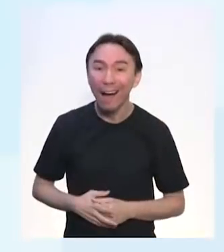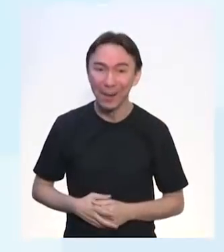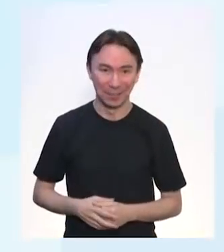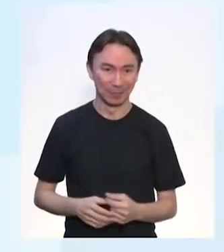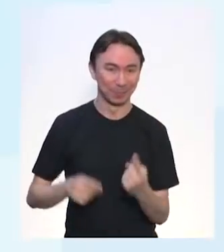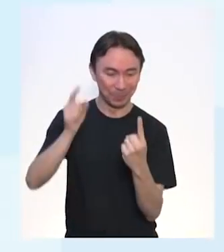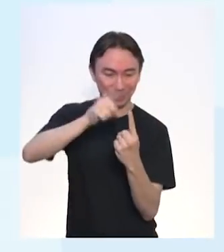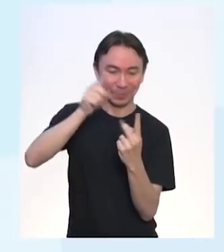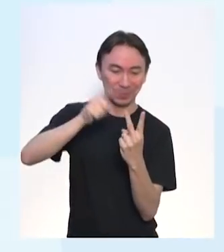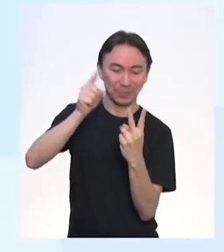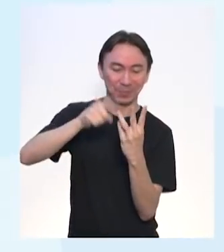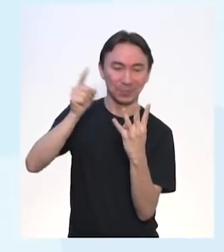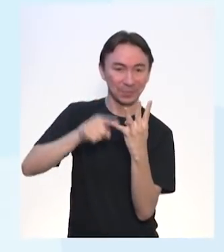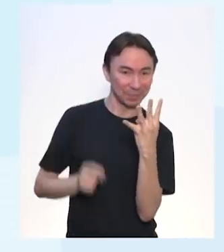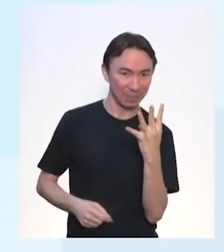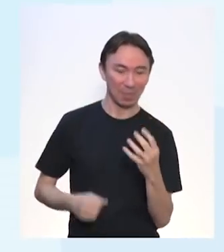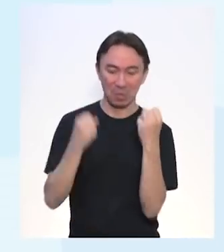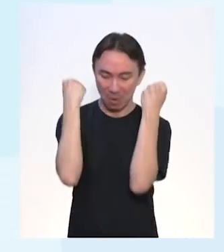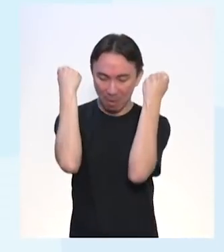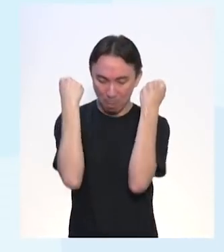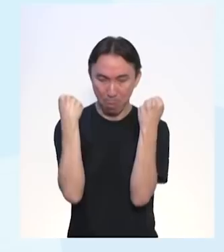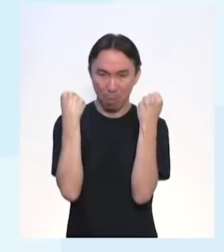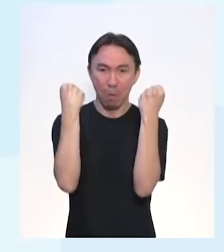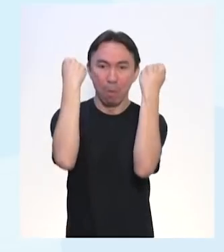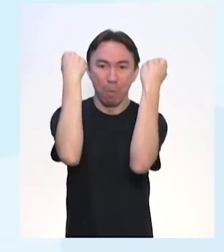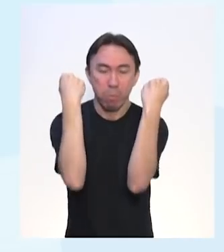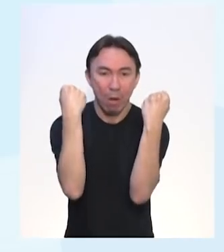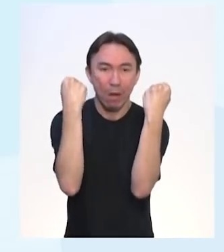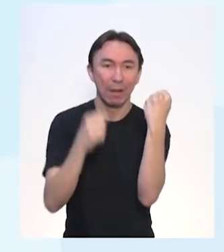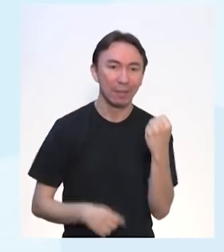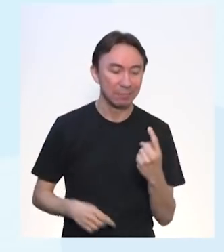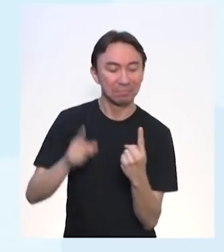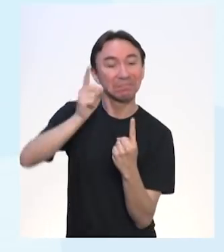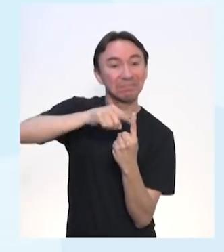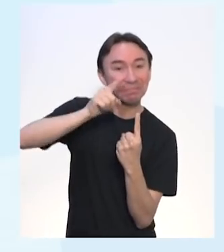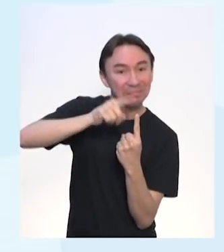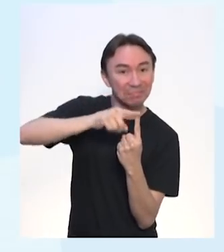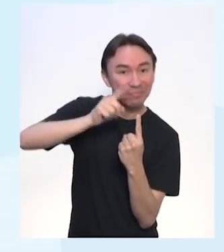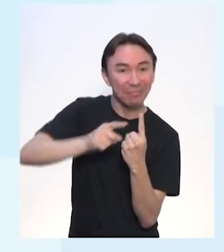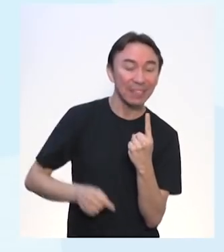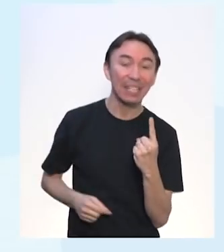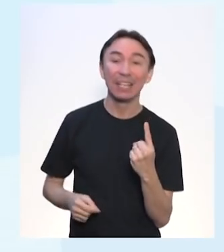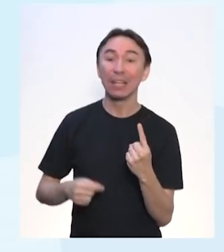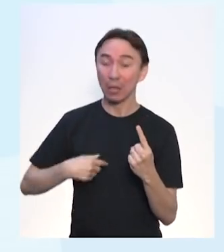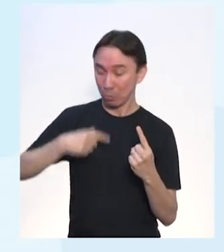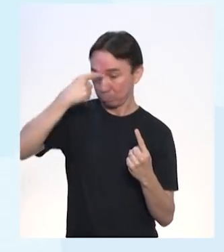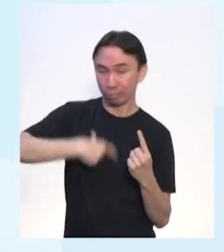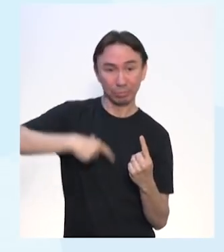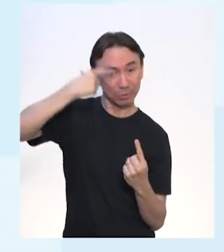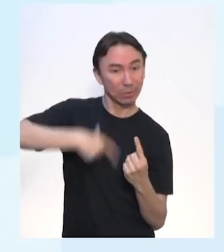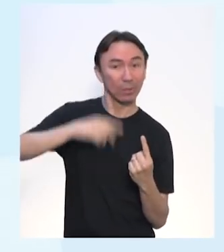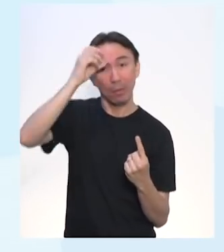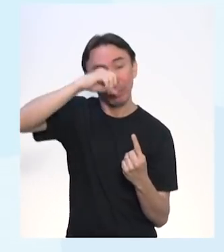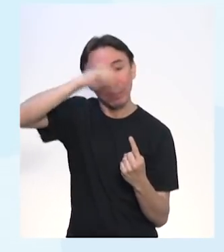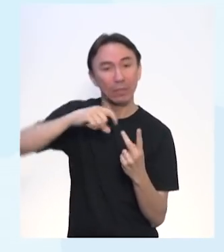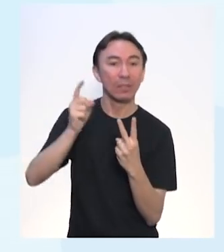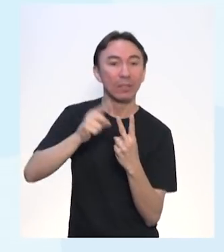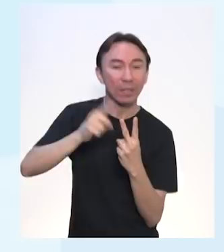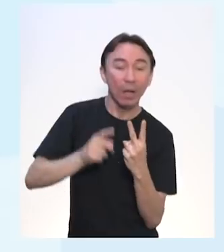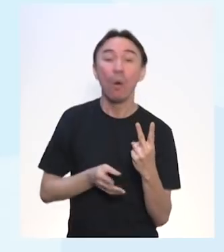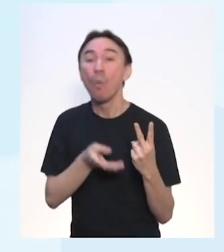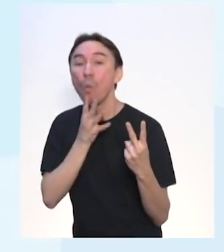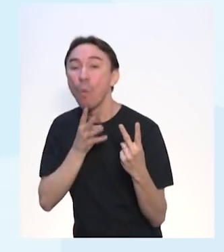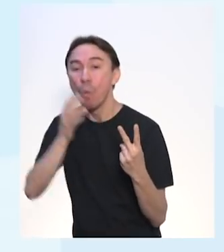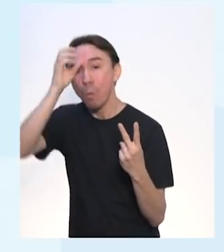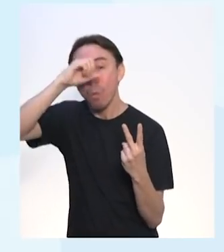A gente tem, então, o aprender a ser, aprender a conhecer, aprender a fazer e